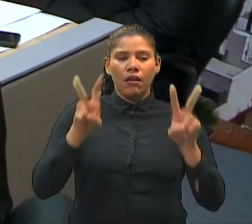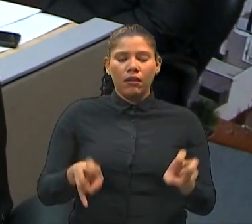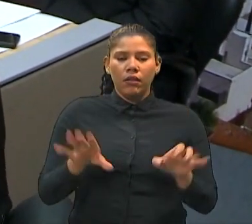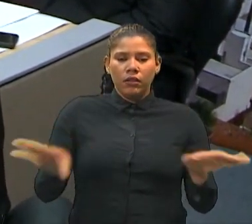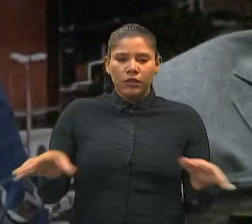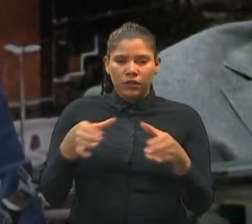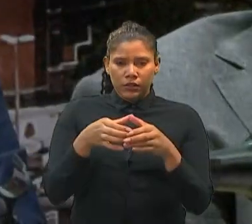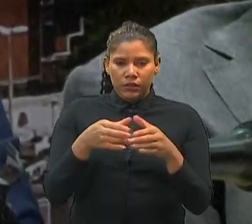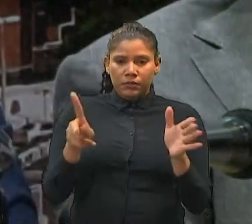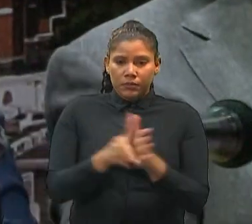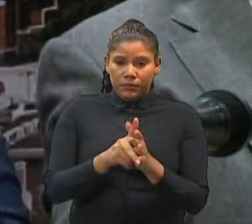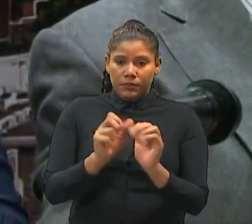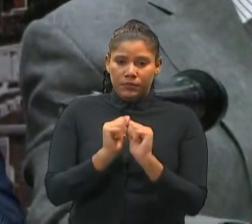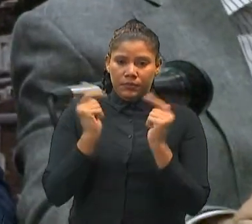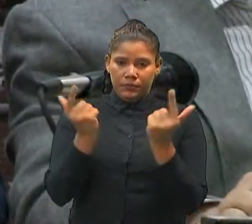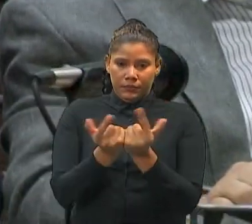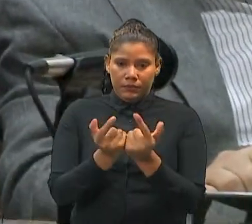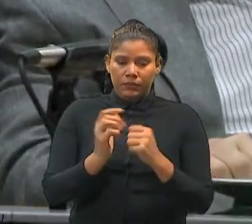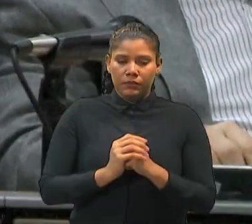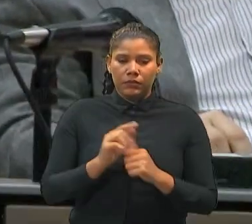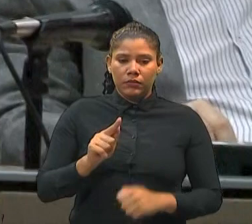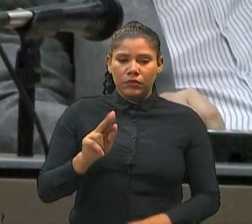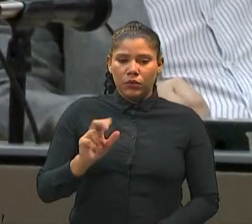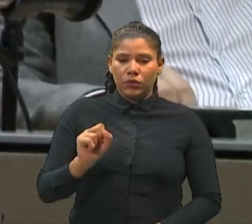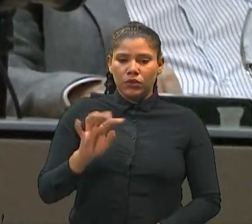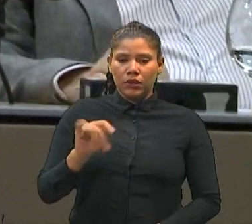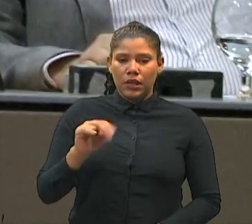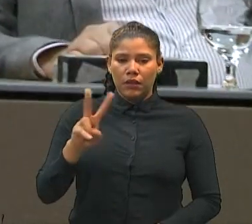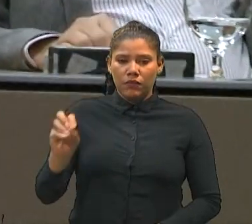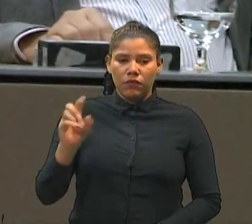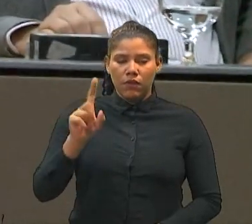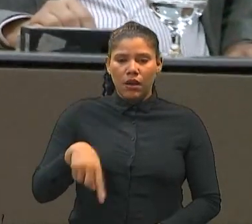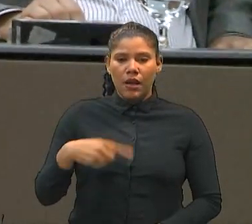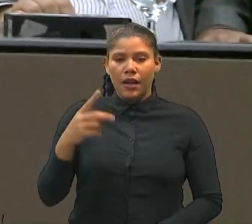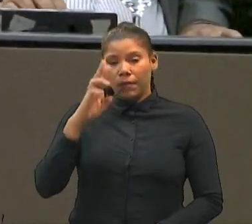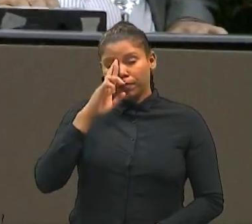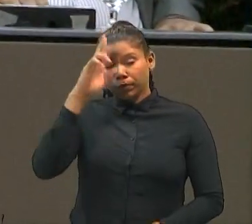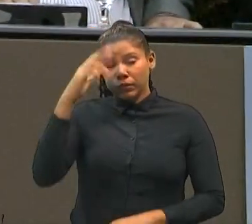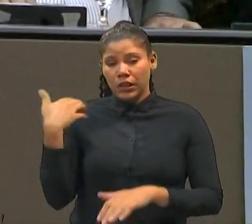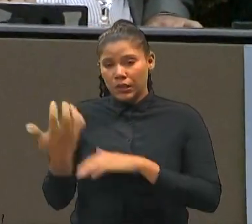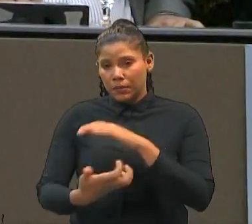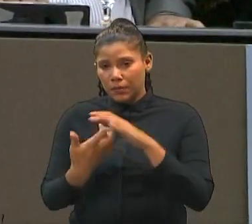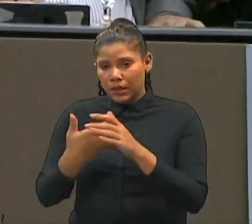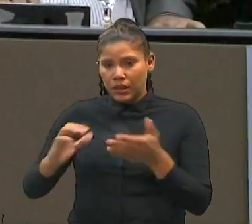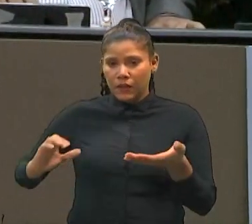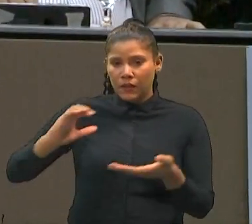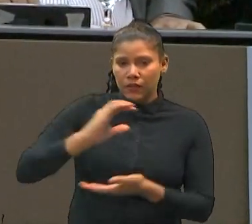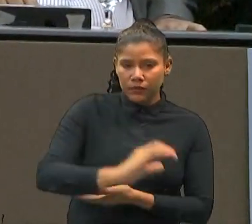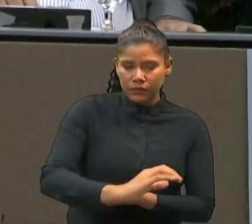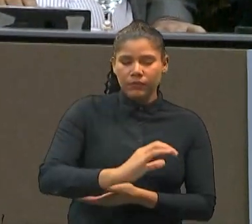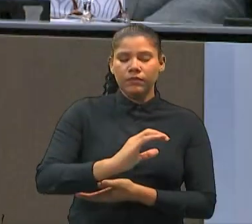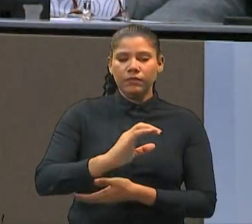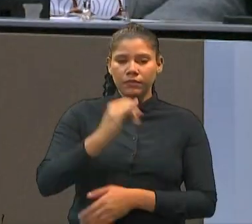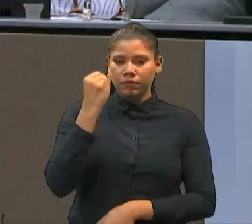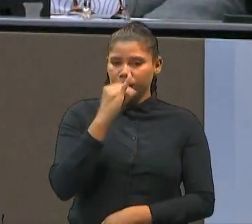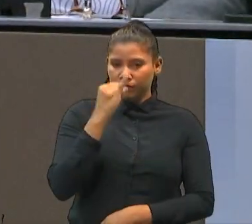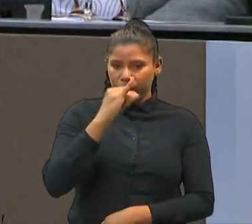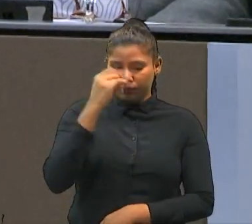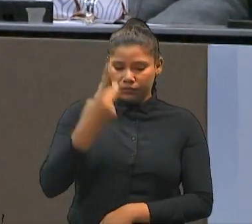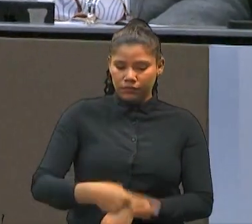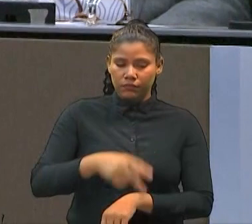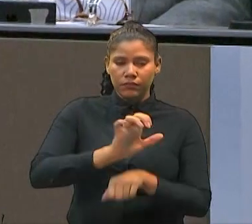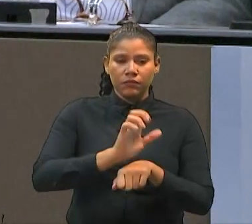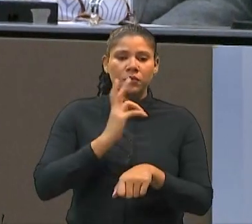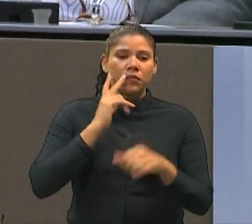da aless Gustavo Silva diretor da quer Brasil empresa que investiu em energia renovável no Ceará pontua a